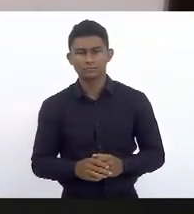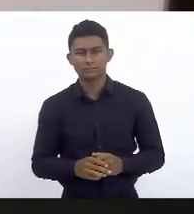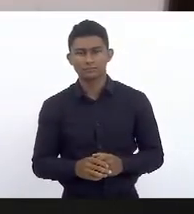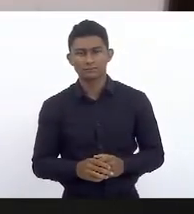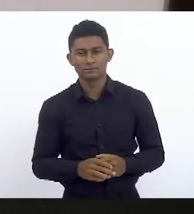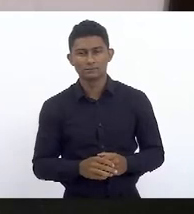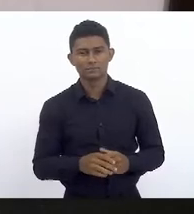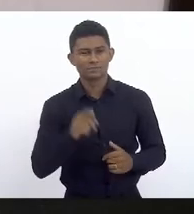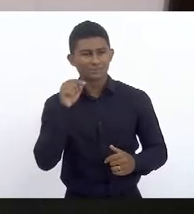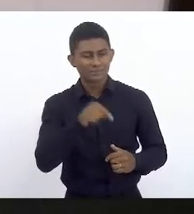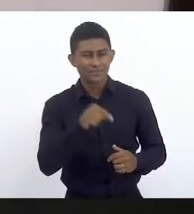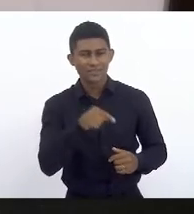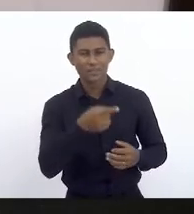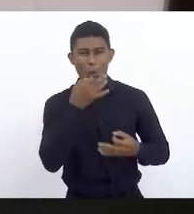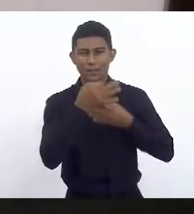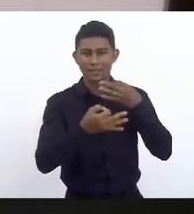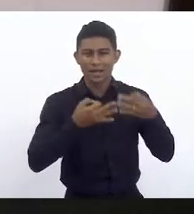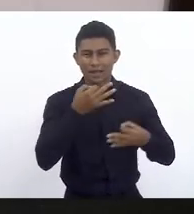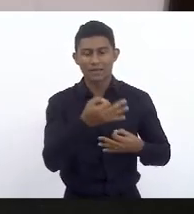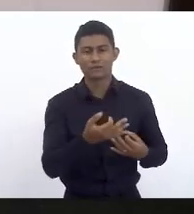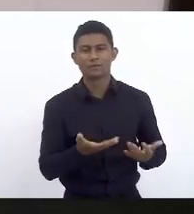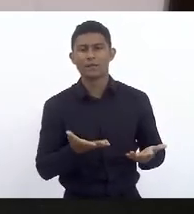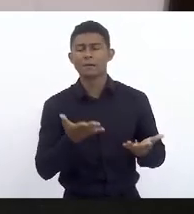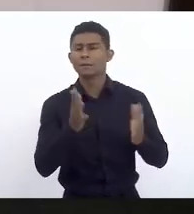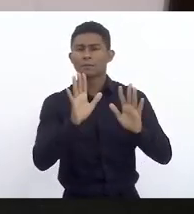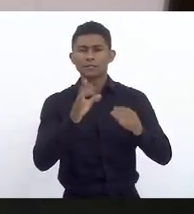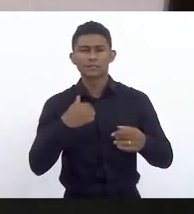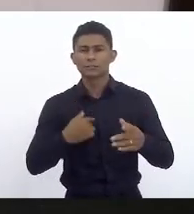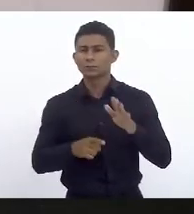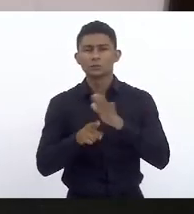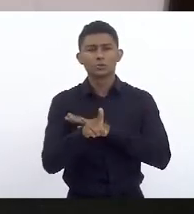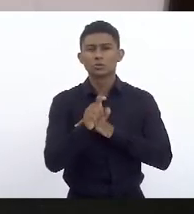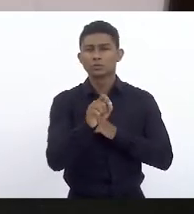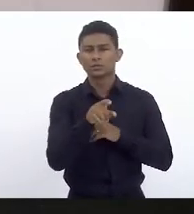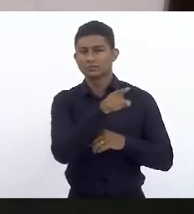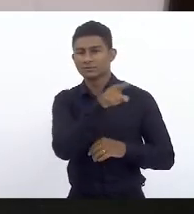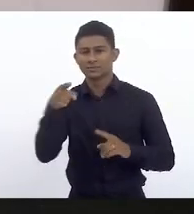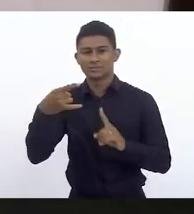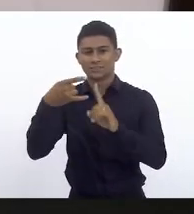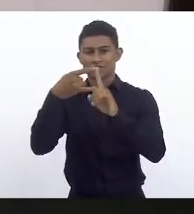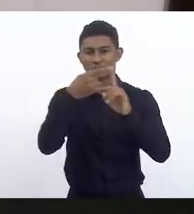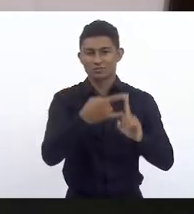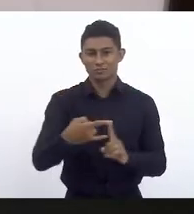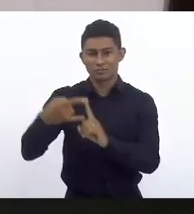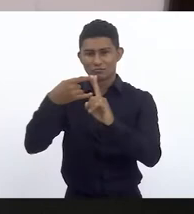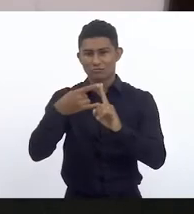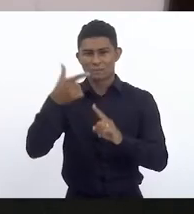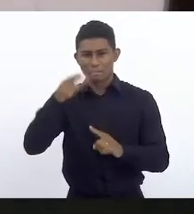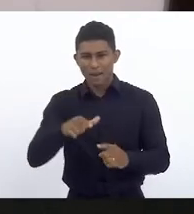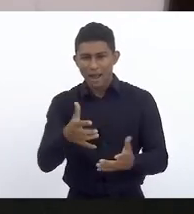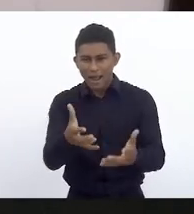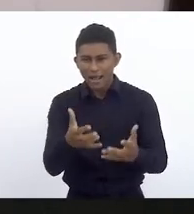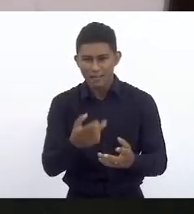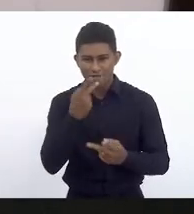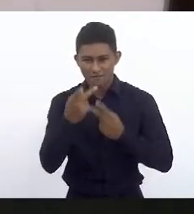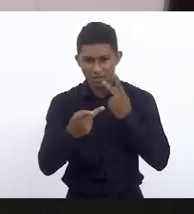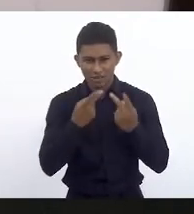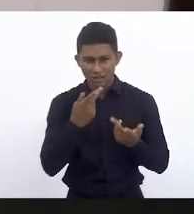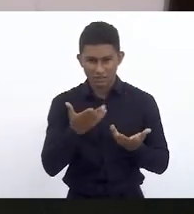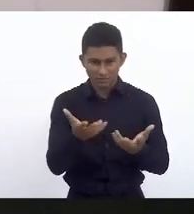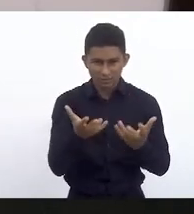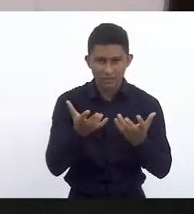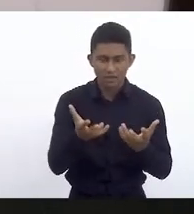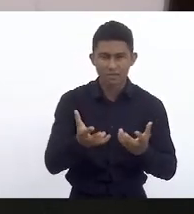aqui os comentários, a quem está por via Zoom, se alguém mais quer fazer uso da palavra.